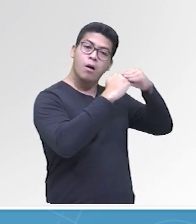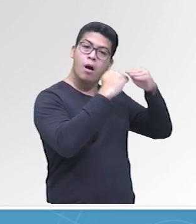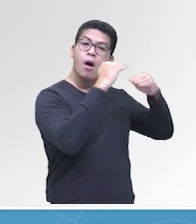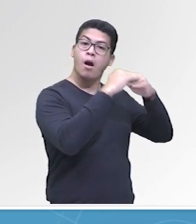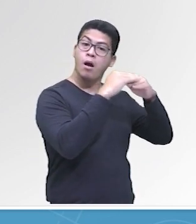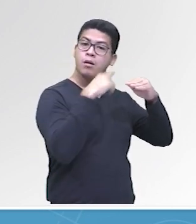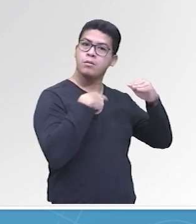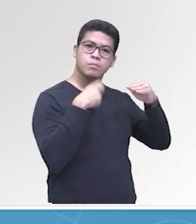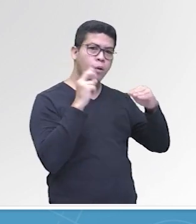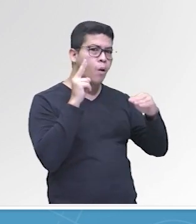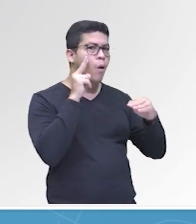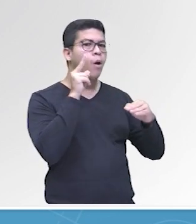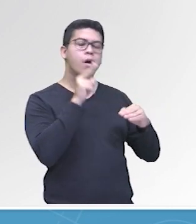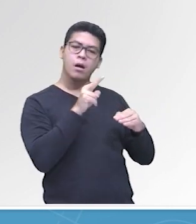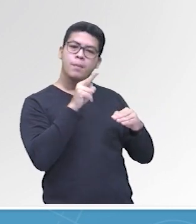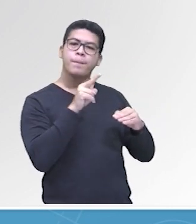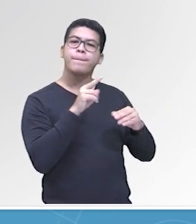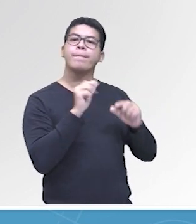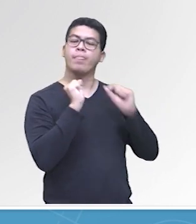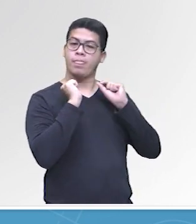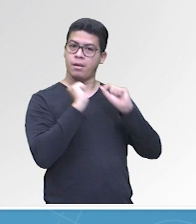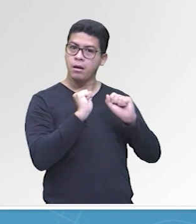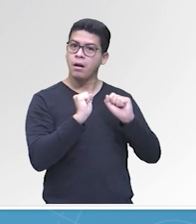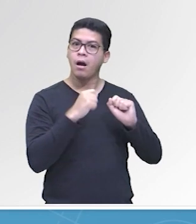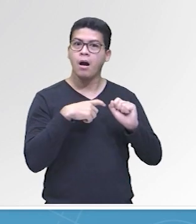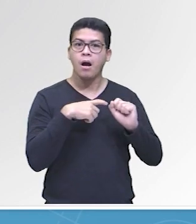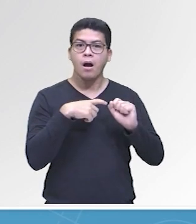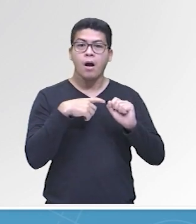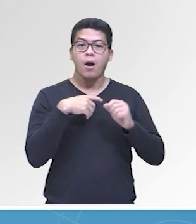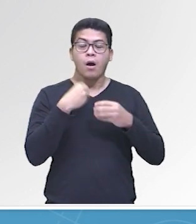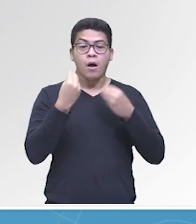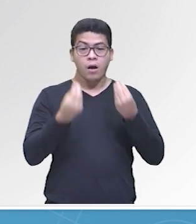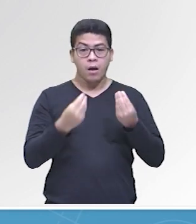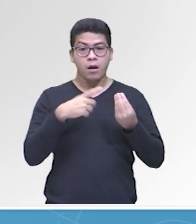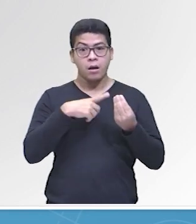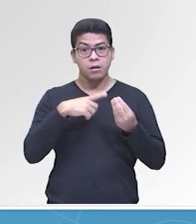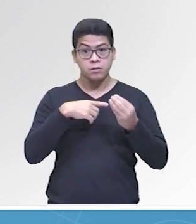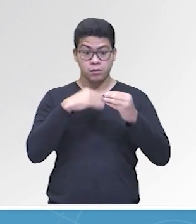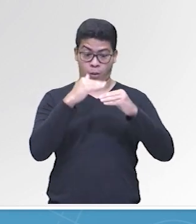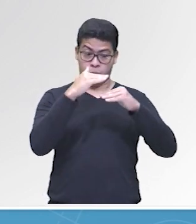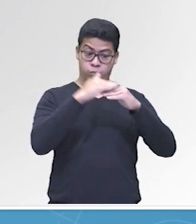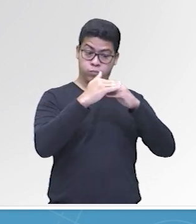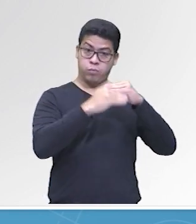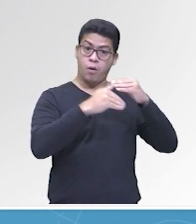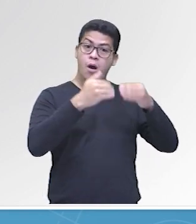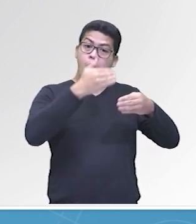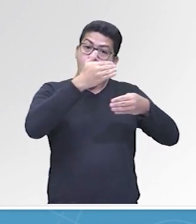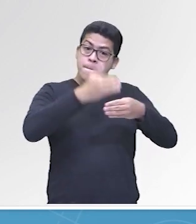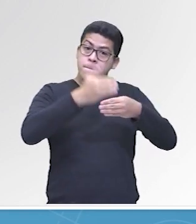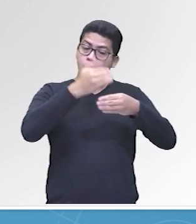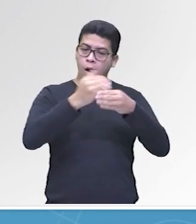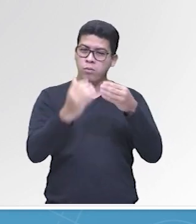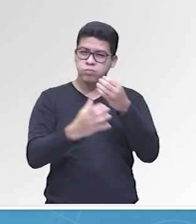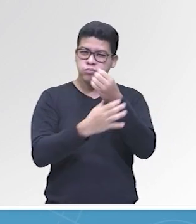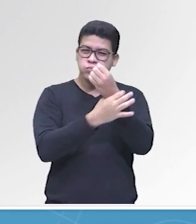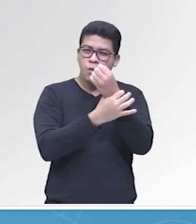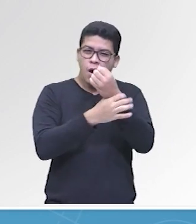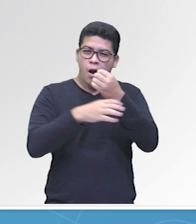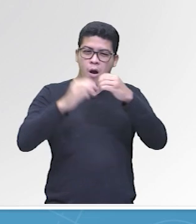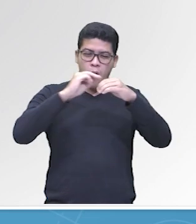do outro. E aí você tem plastos e parede celular. Então, você identifica